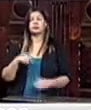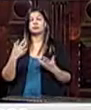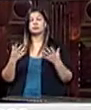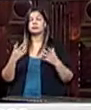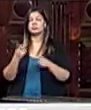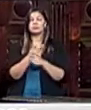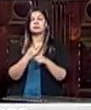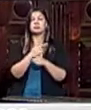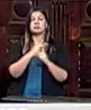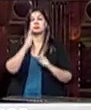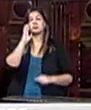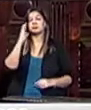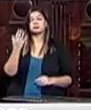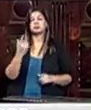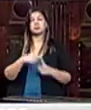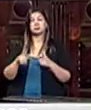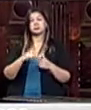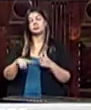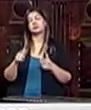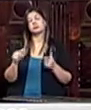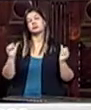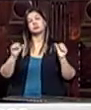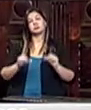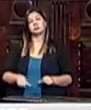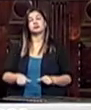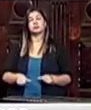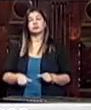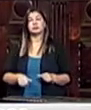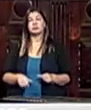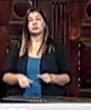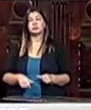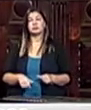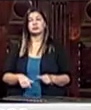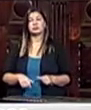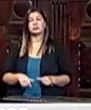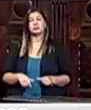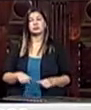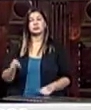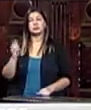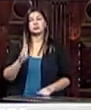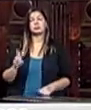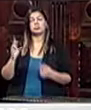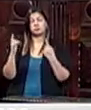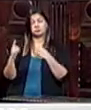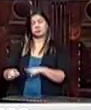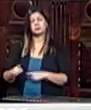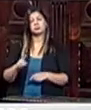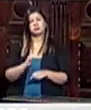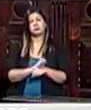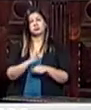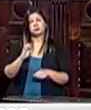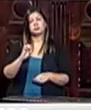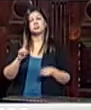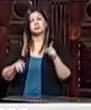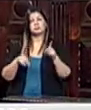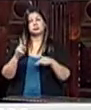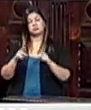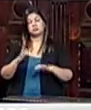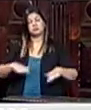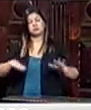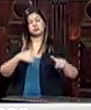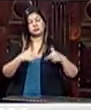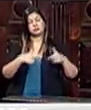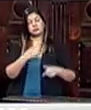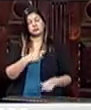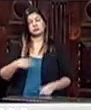solução para a calamidade financeira que ele declarou, causando mais prejuízo ao Estado, à população e aos servidores